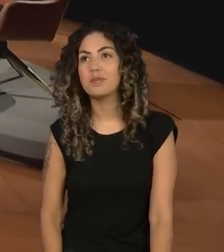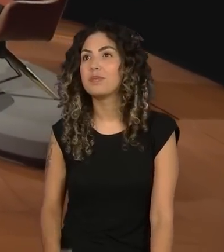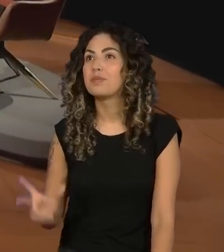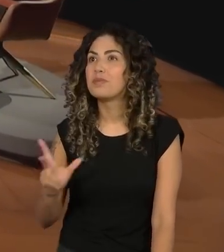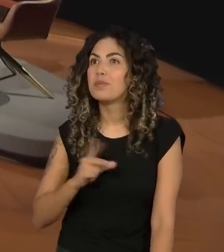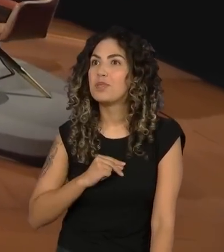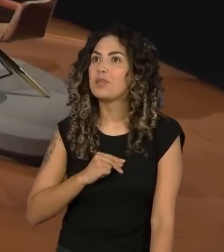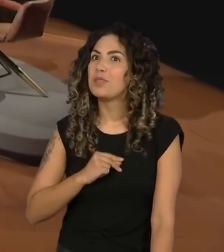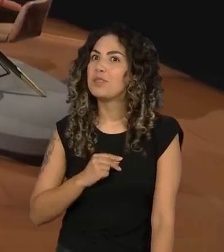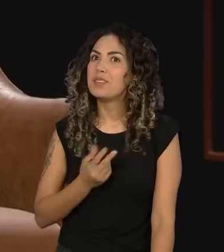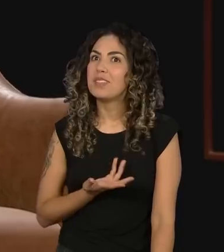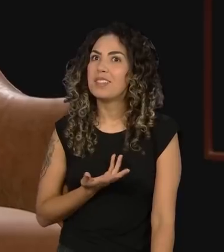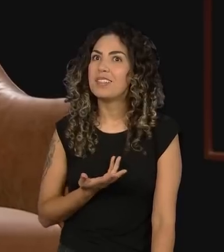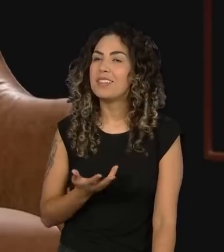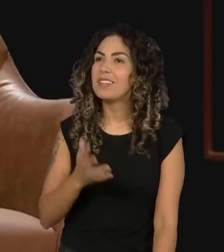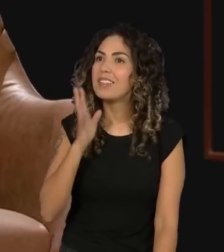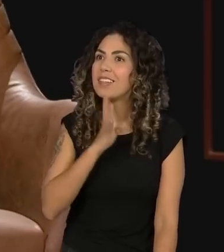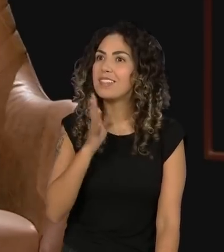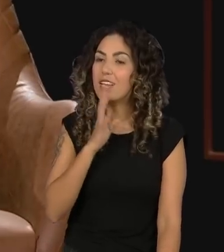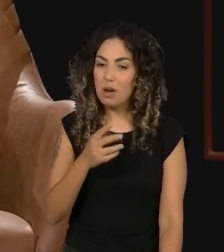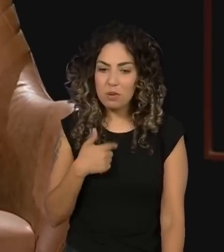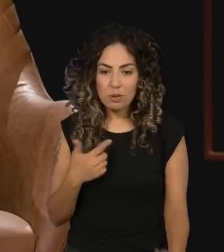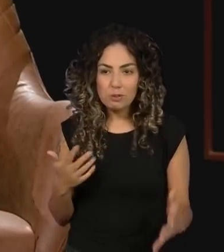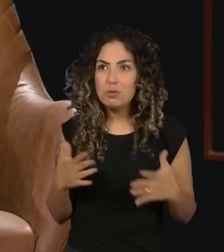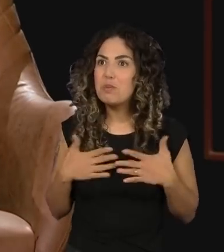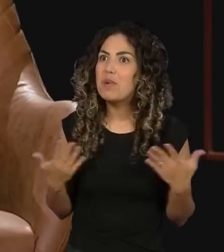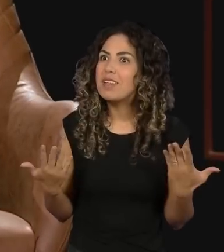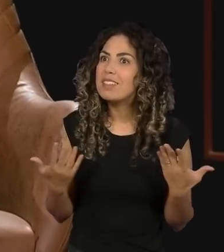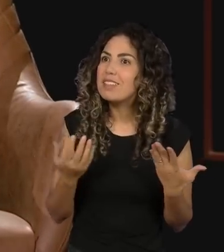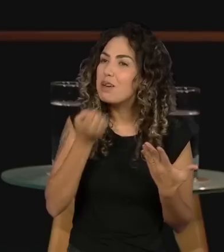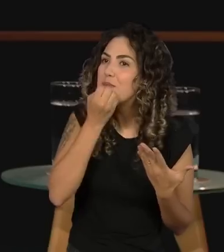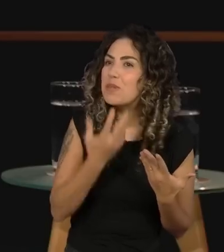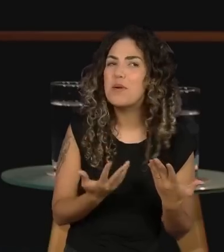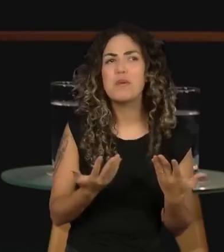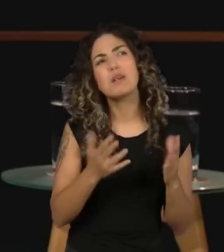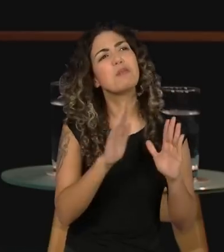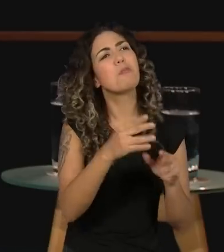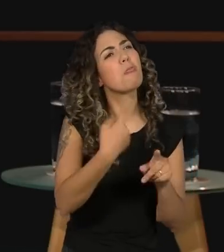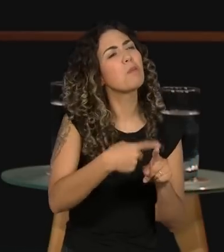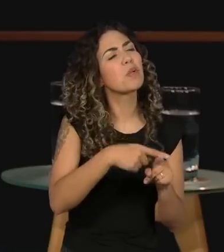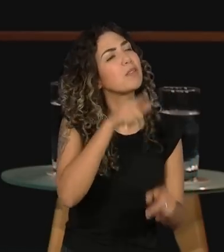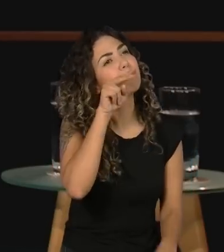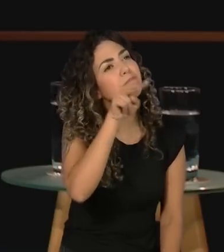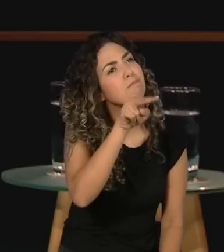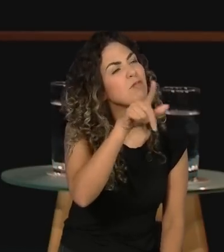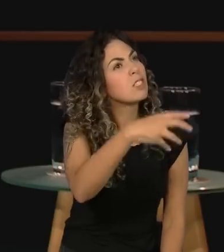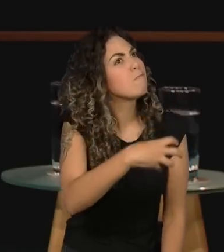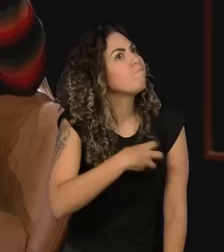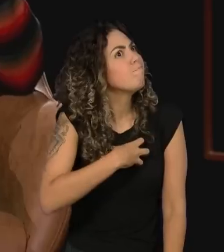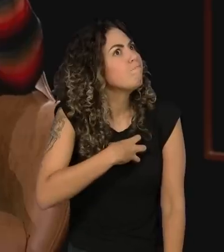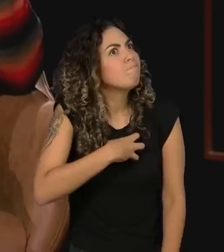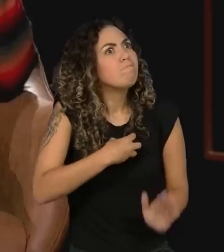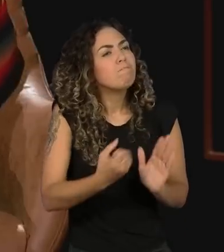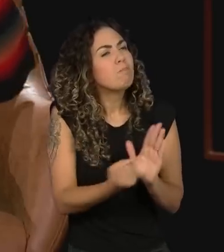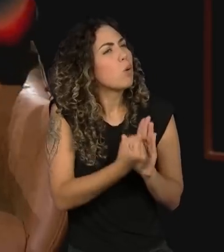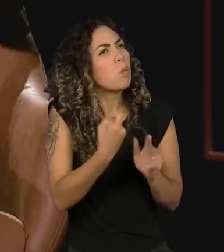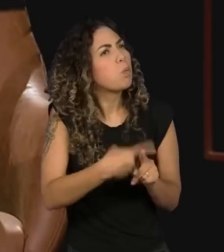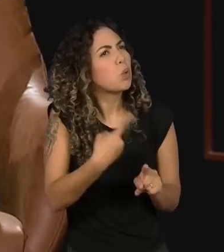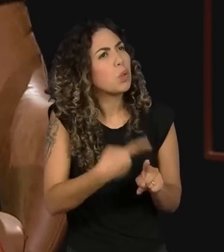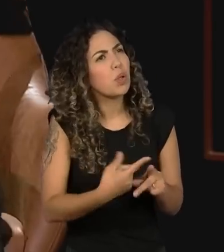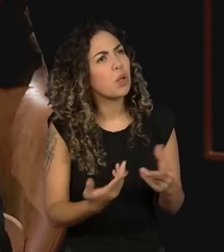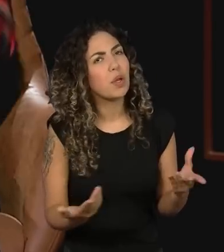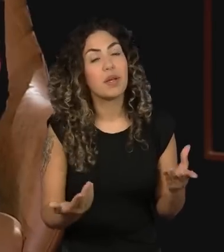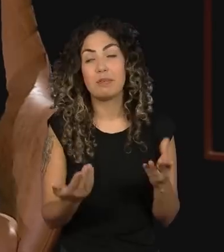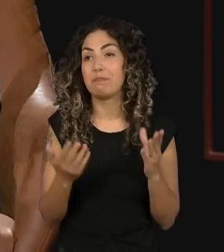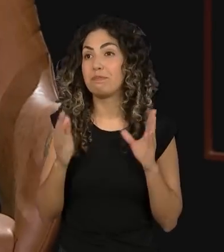Nossa, gente, que legal, que surpresa boa. O que te marcou tanto na atuação do Procópio Ferreira? Eu vou tentar mostrar